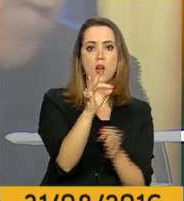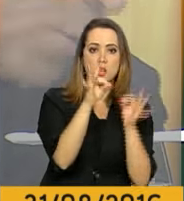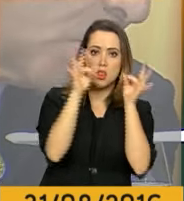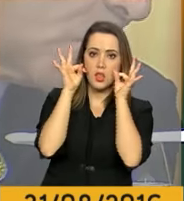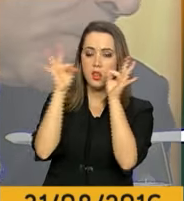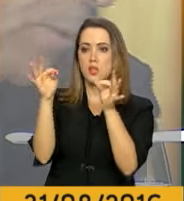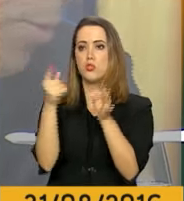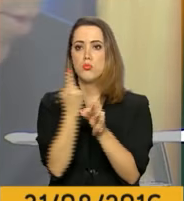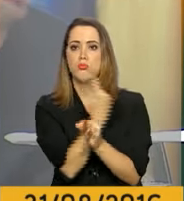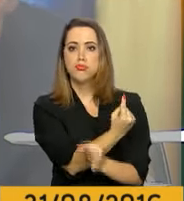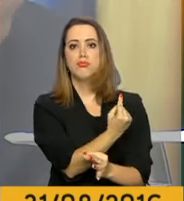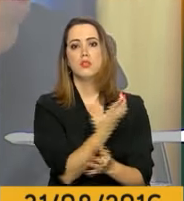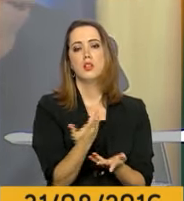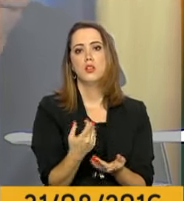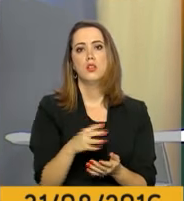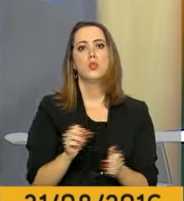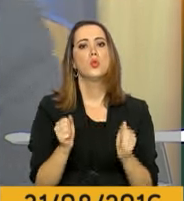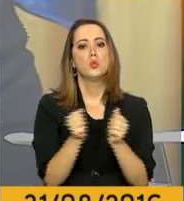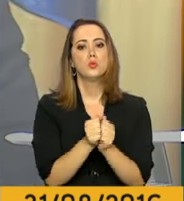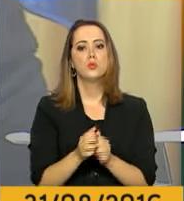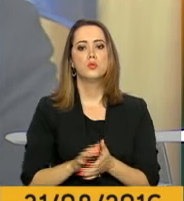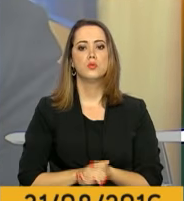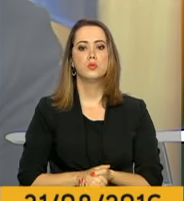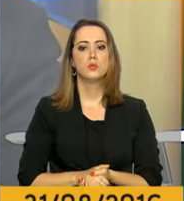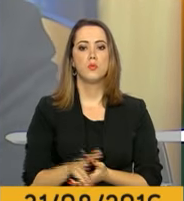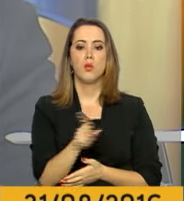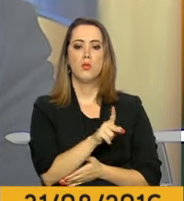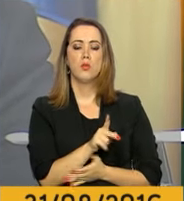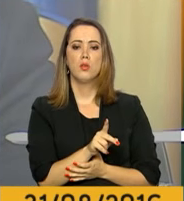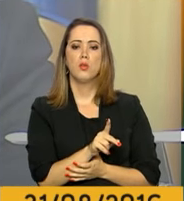pelo presidente do Supremo Tribunal Federal. Perdão?